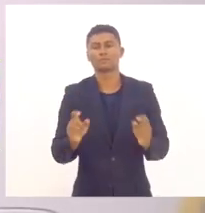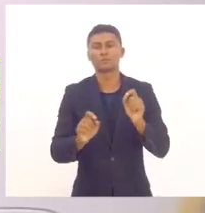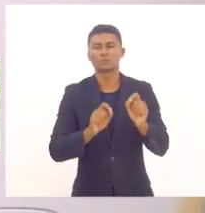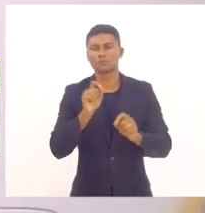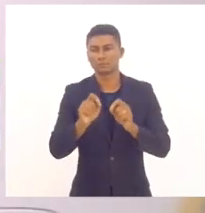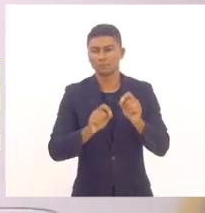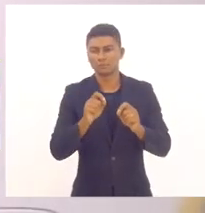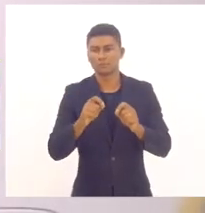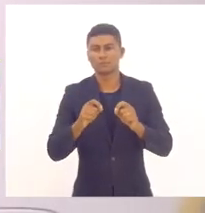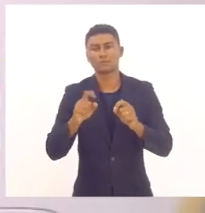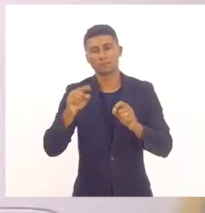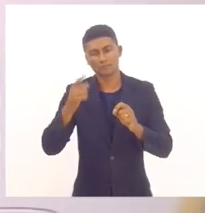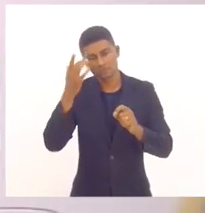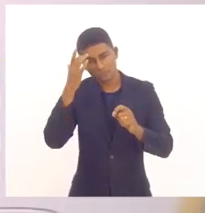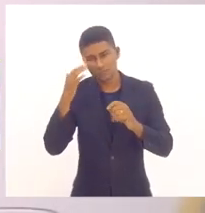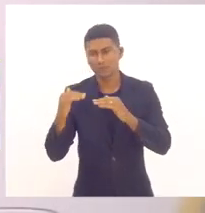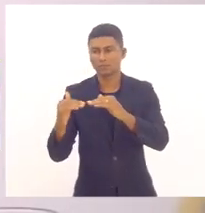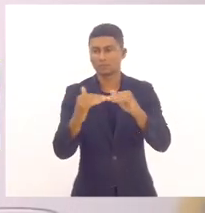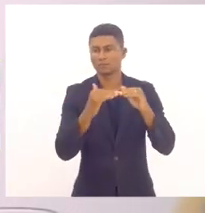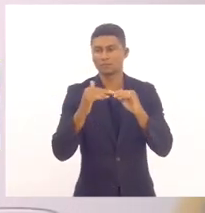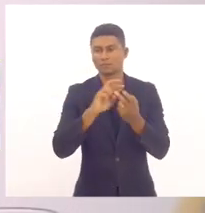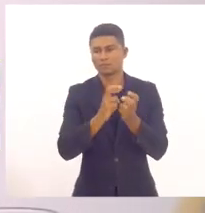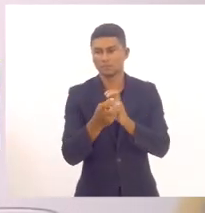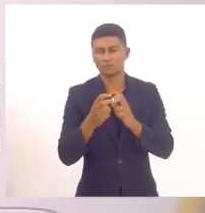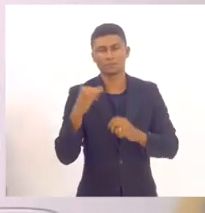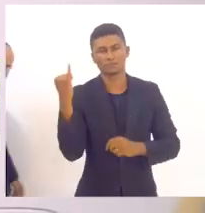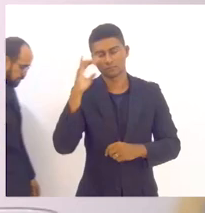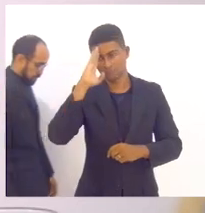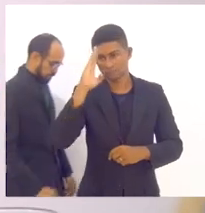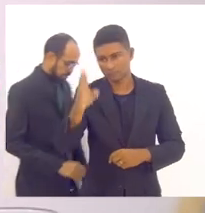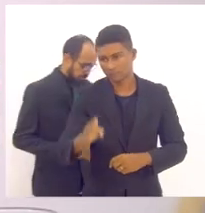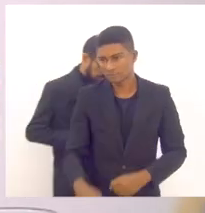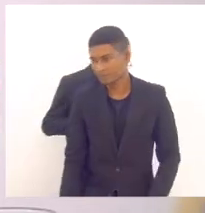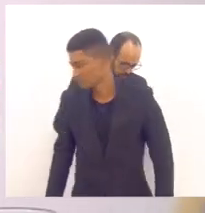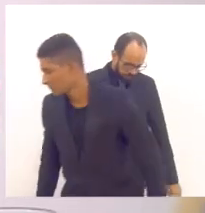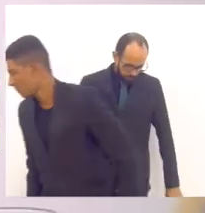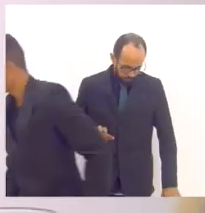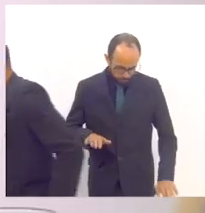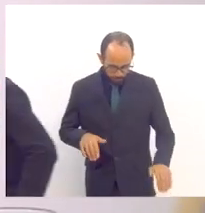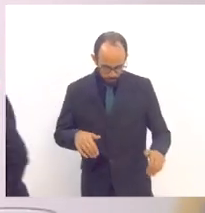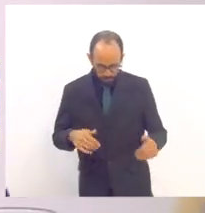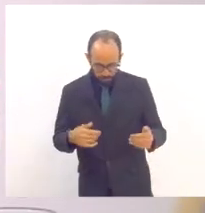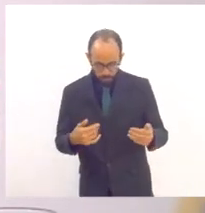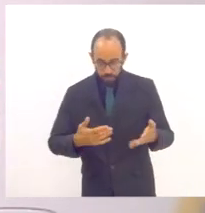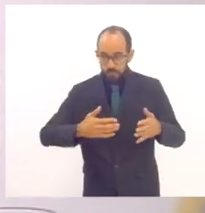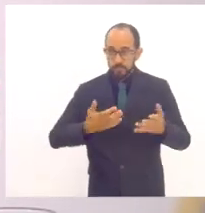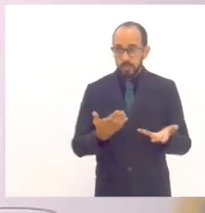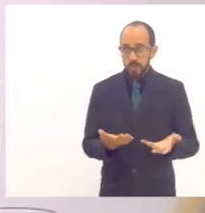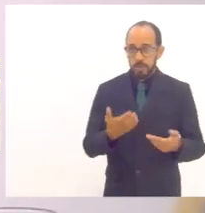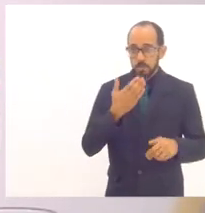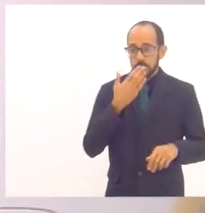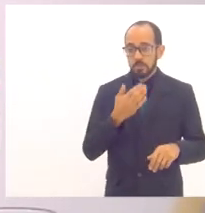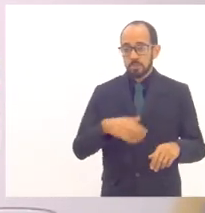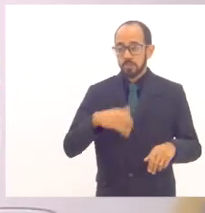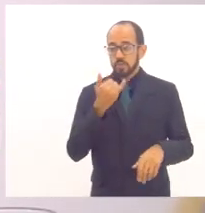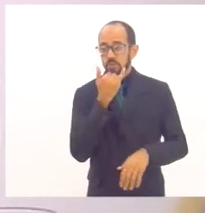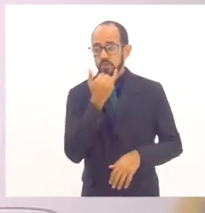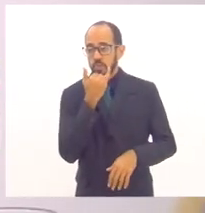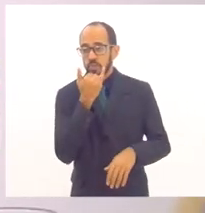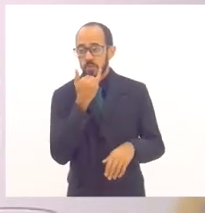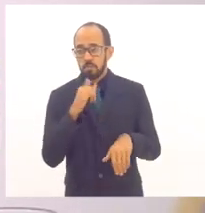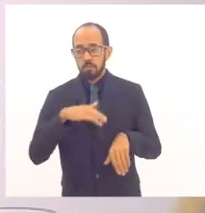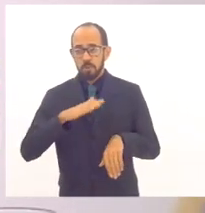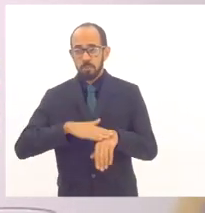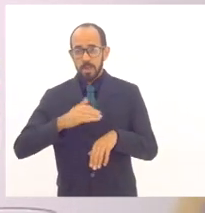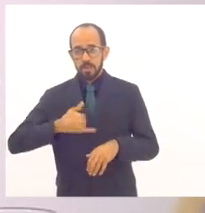Eu acho que ela é soberana, né, a qualquer um de nós. E eu já queria pedir desculpa aos meus mais velhos, que